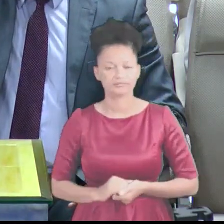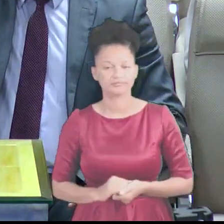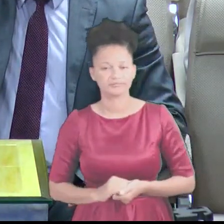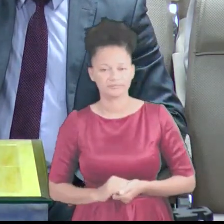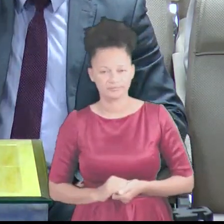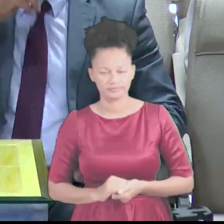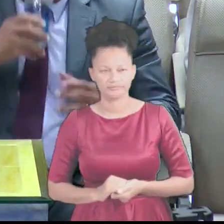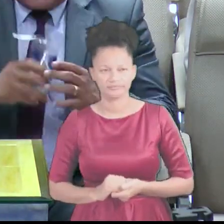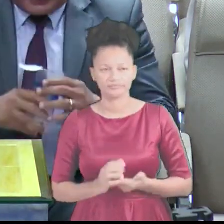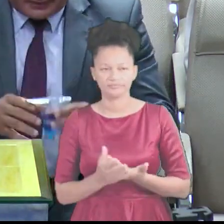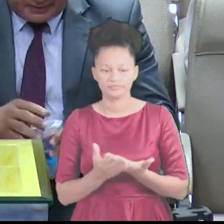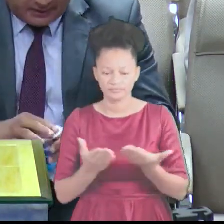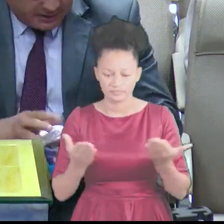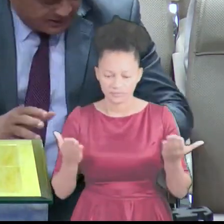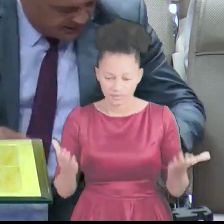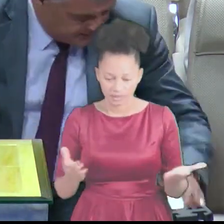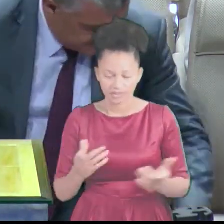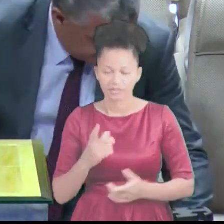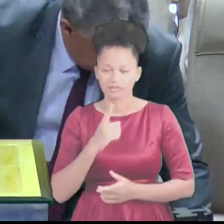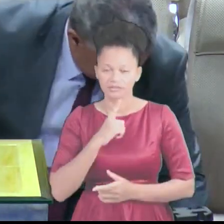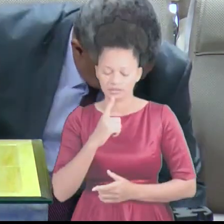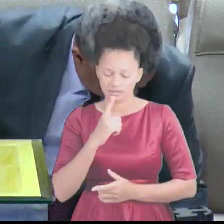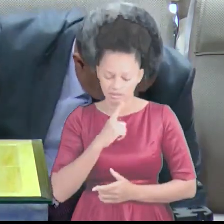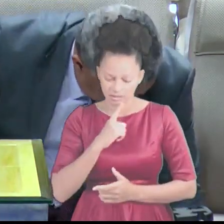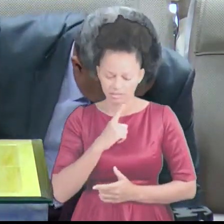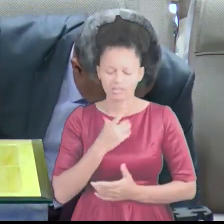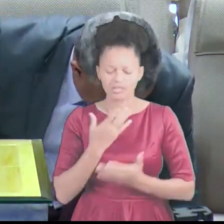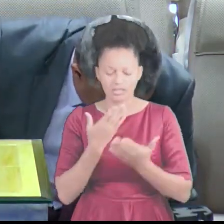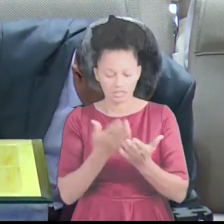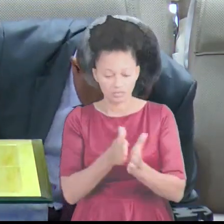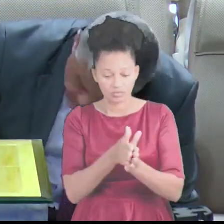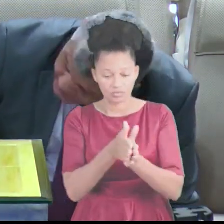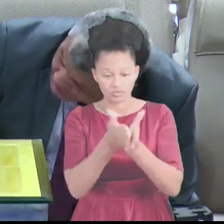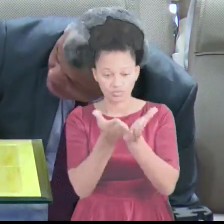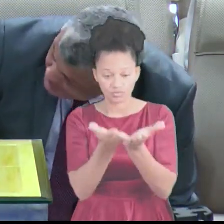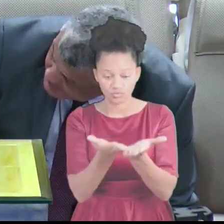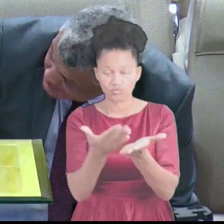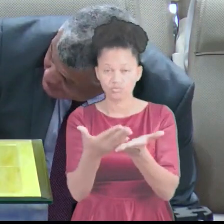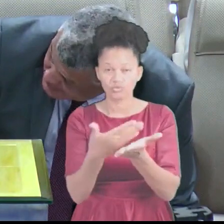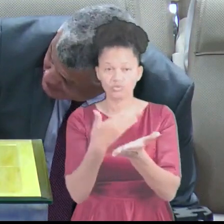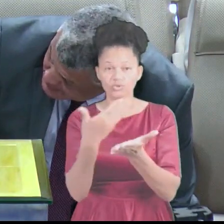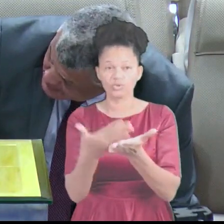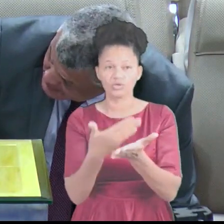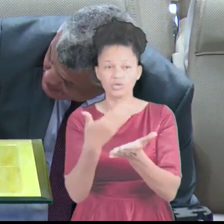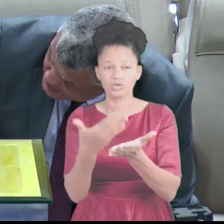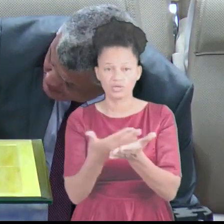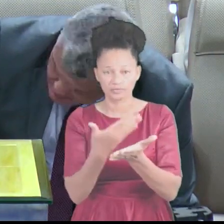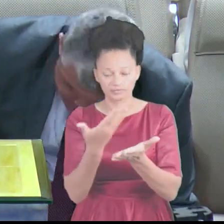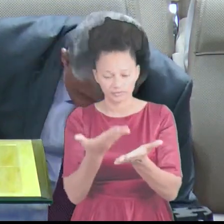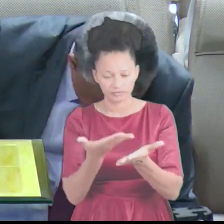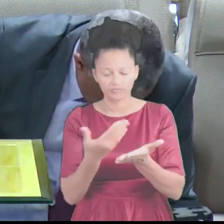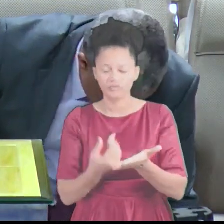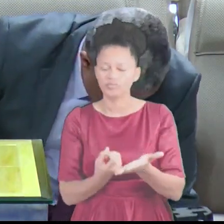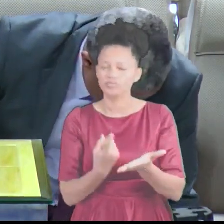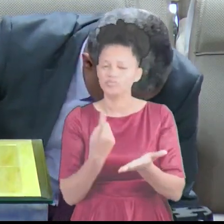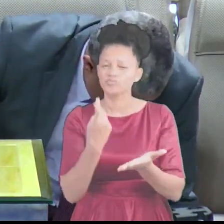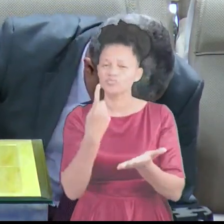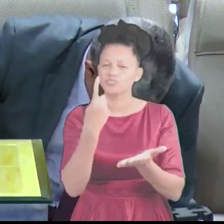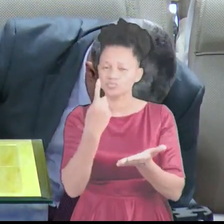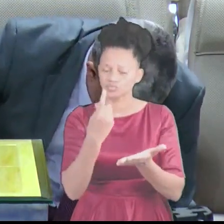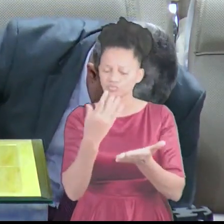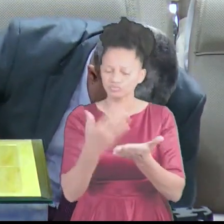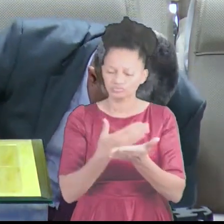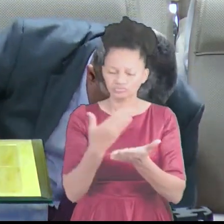Estamos diante de um livro ou de um dos livros